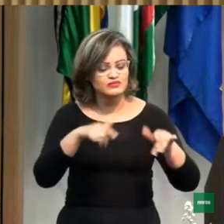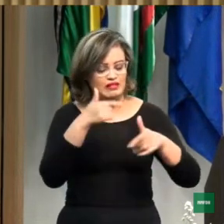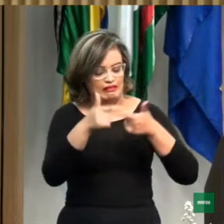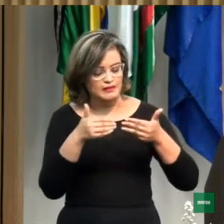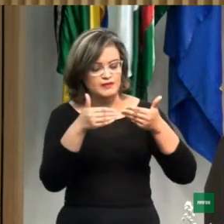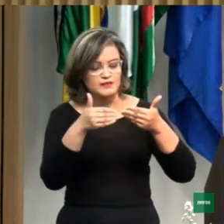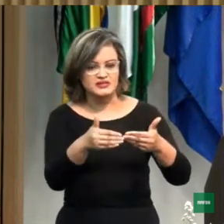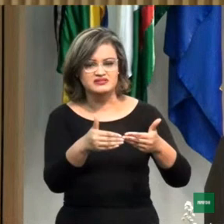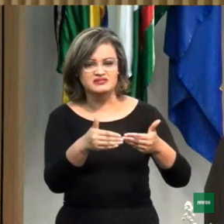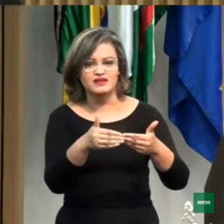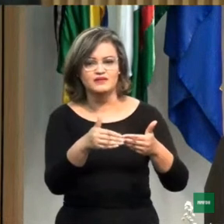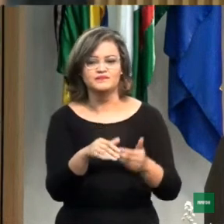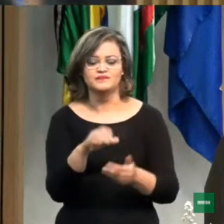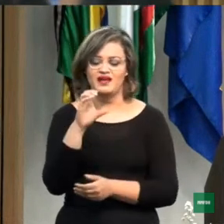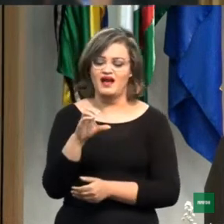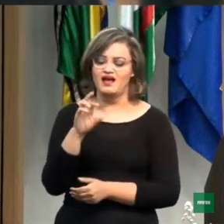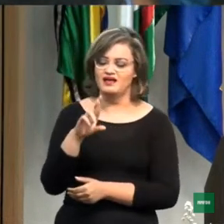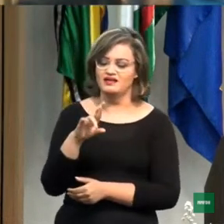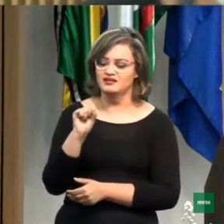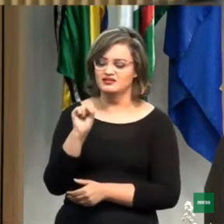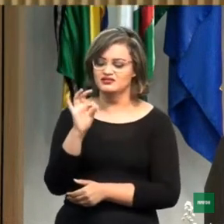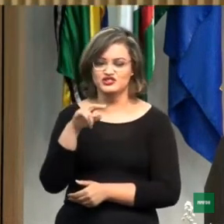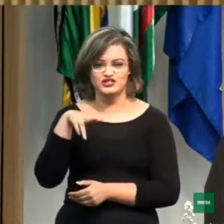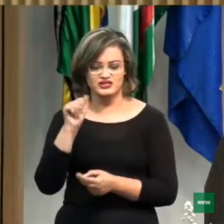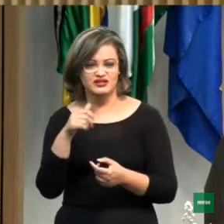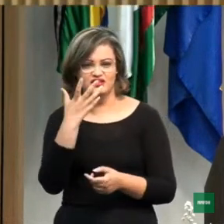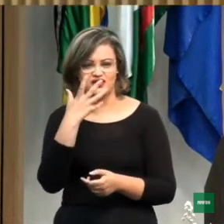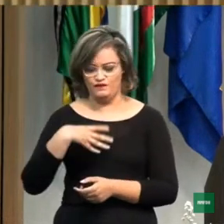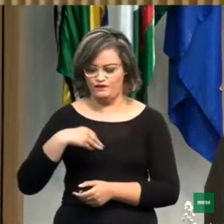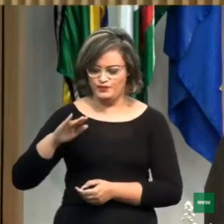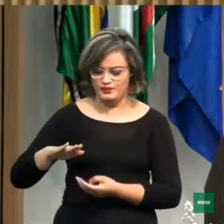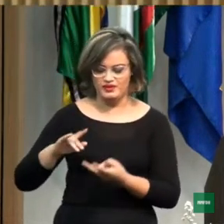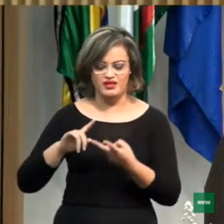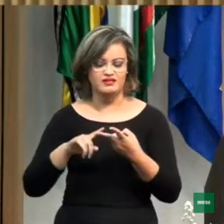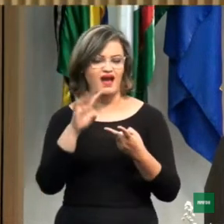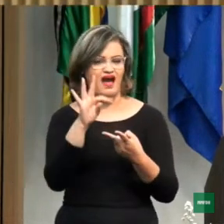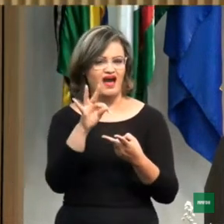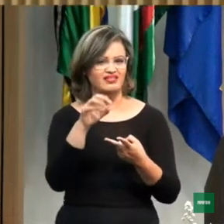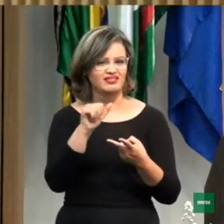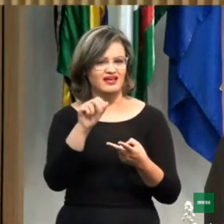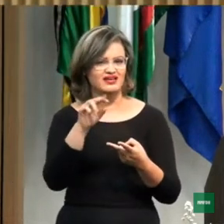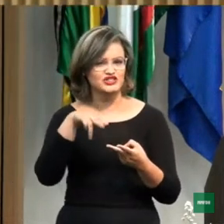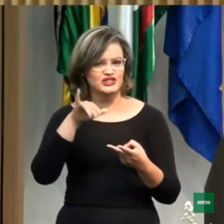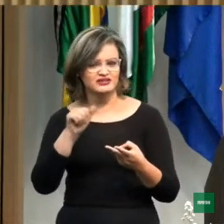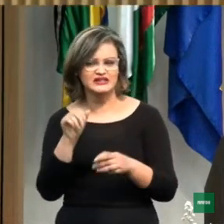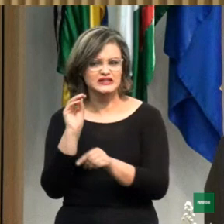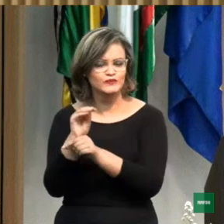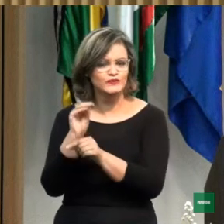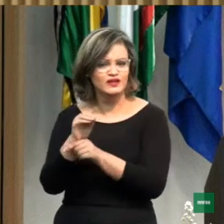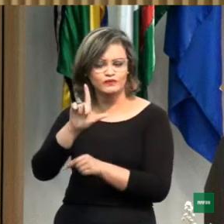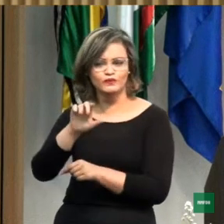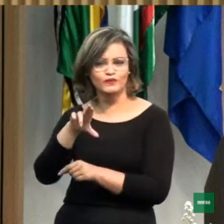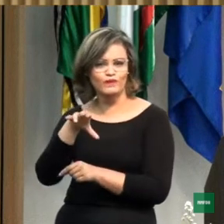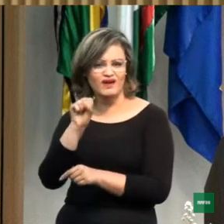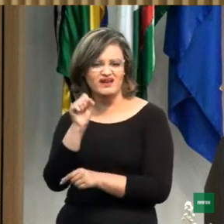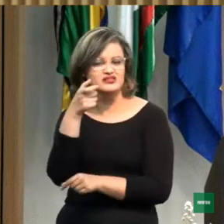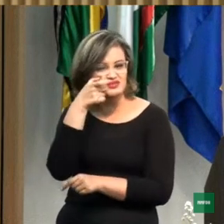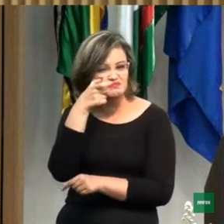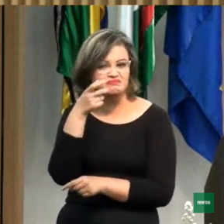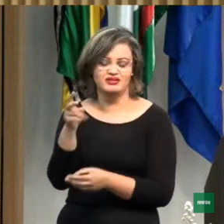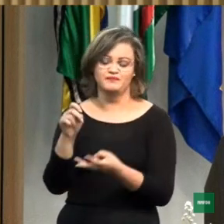tem um filhinho pequeno, a Tati, que se entrega tanto ao Lucas e nós acompanhamos tudo, aos secretários que estão